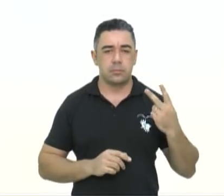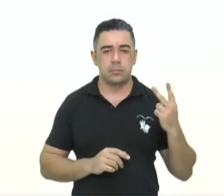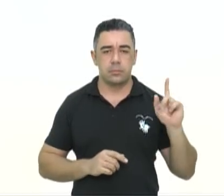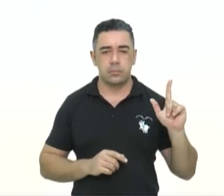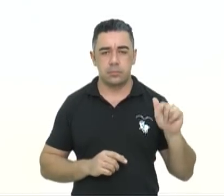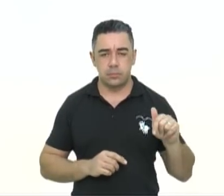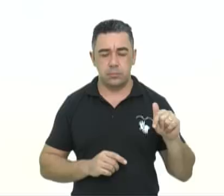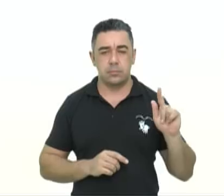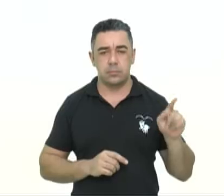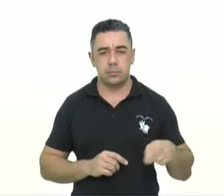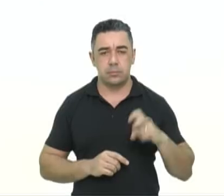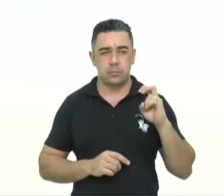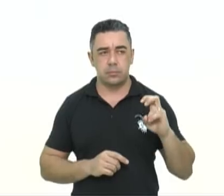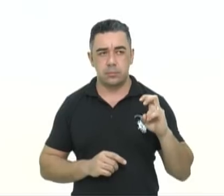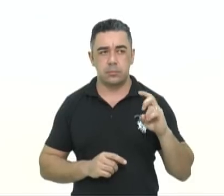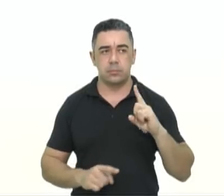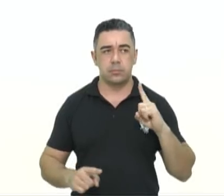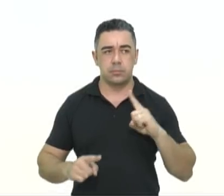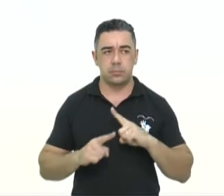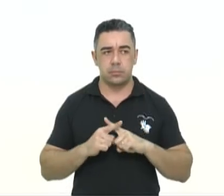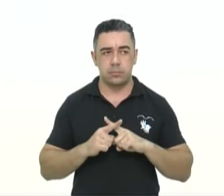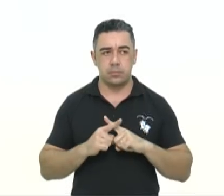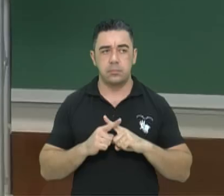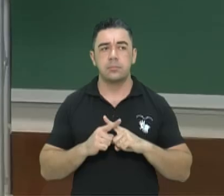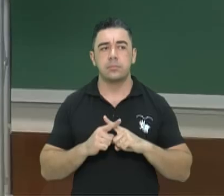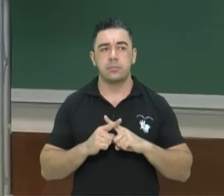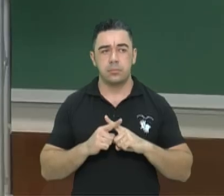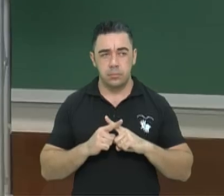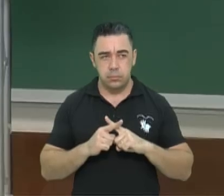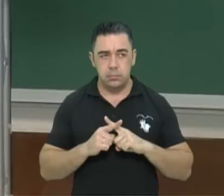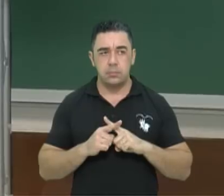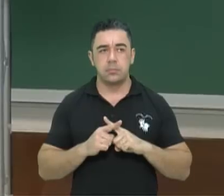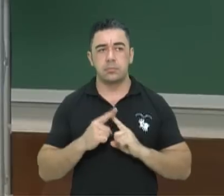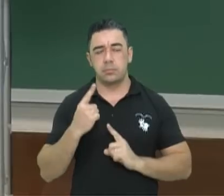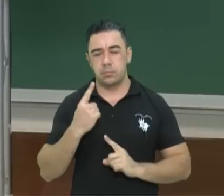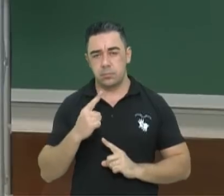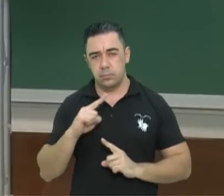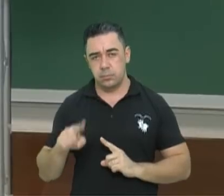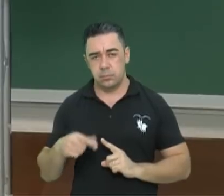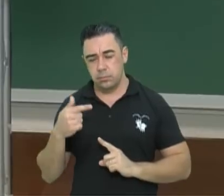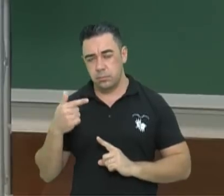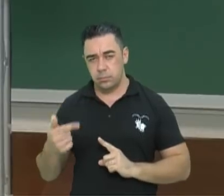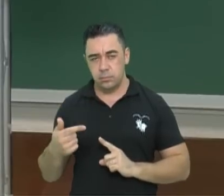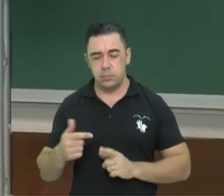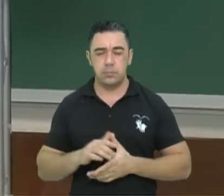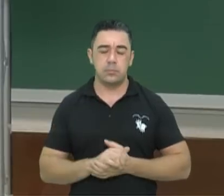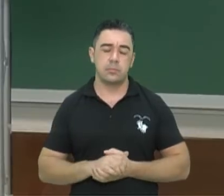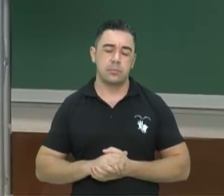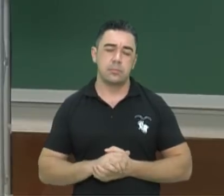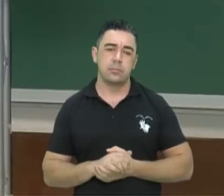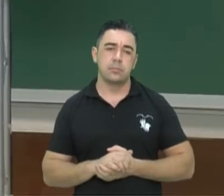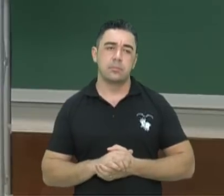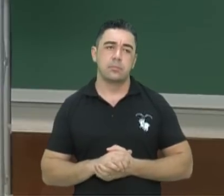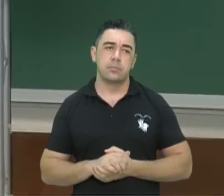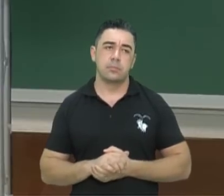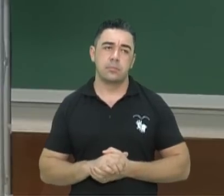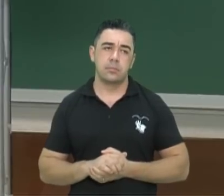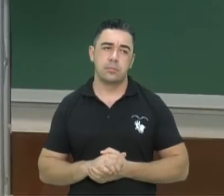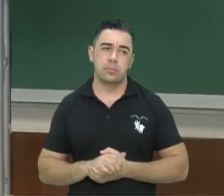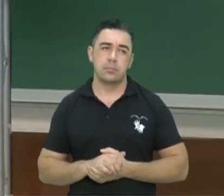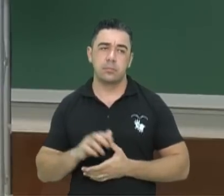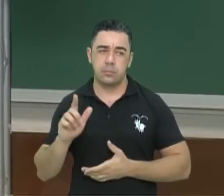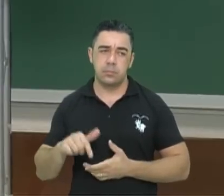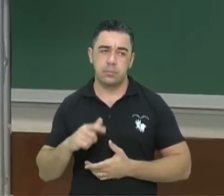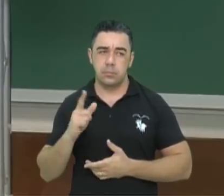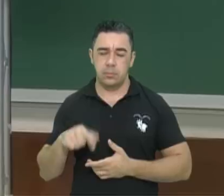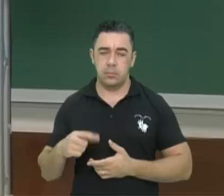217,5, que é este segmento total aqui entre AD, e vezes 1,2, que